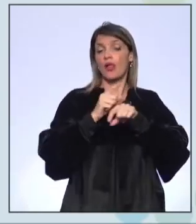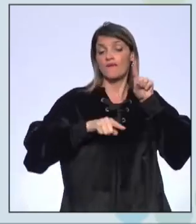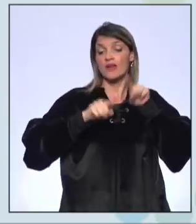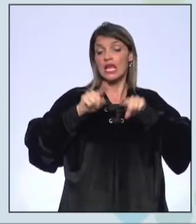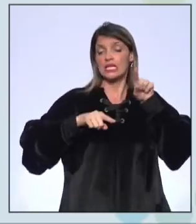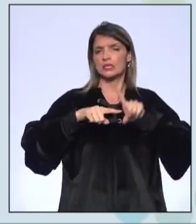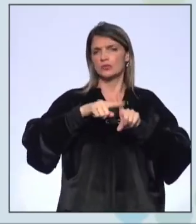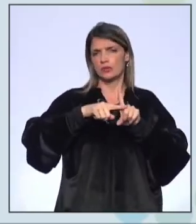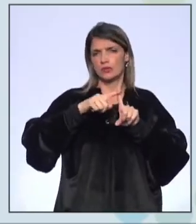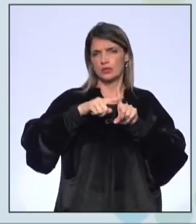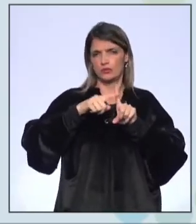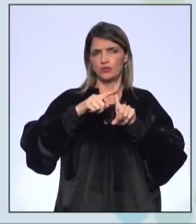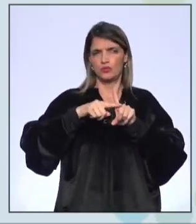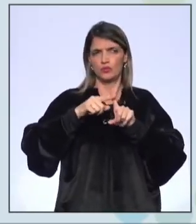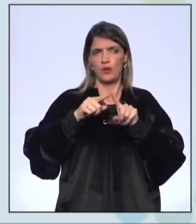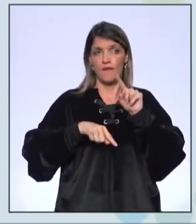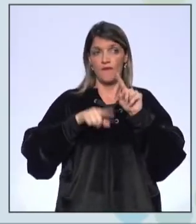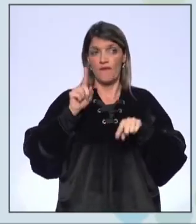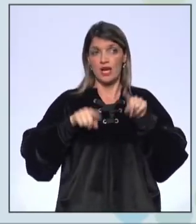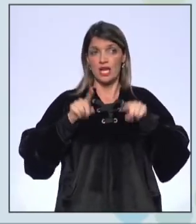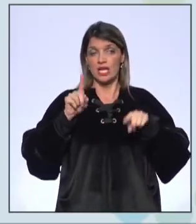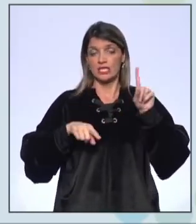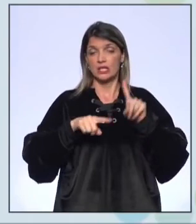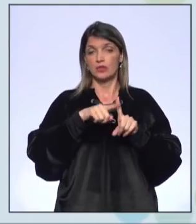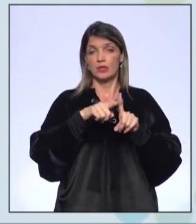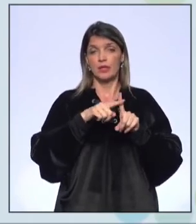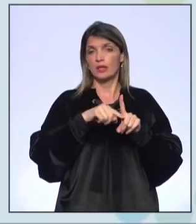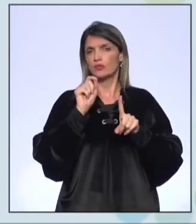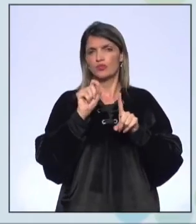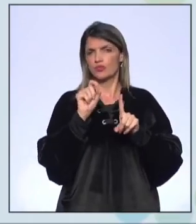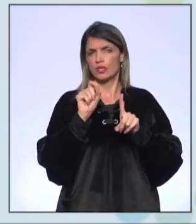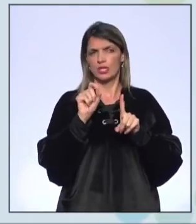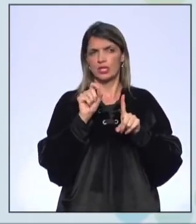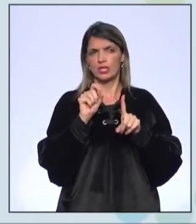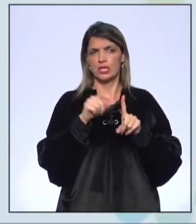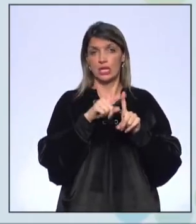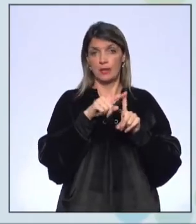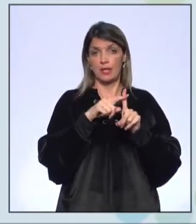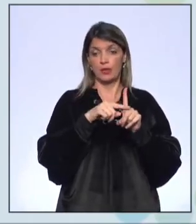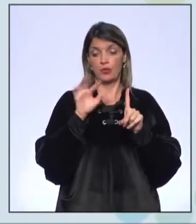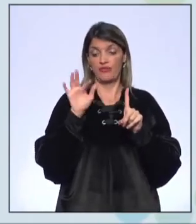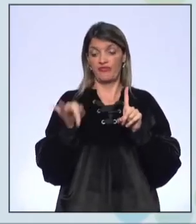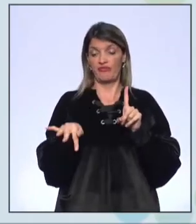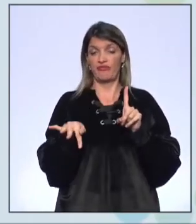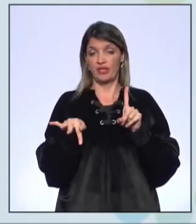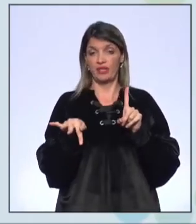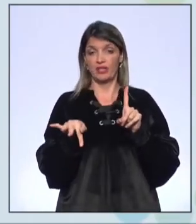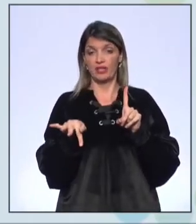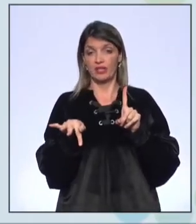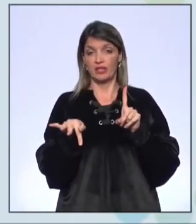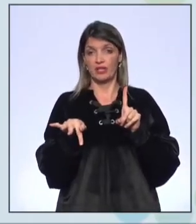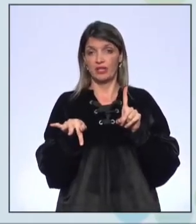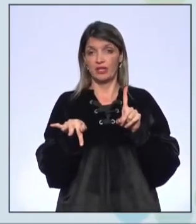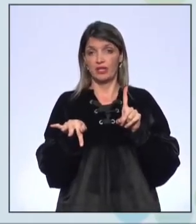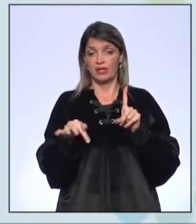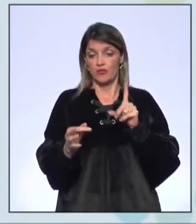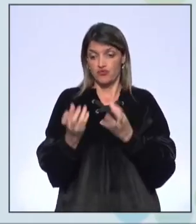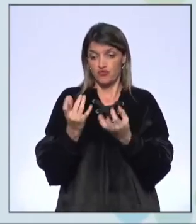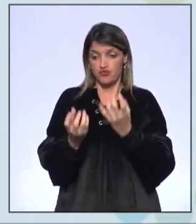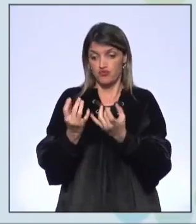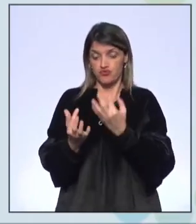né? Ó, variação de temperatura é o quê? Temperatura final, que atingiu a água é quanto?